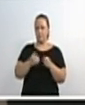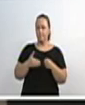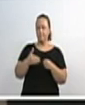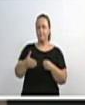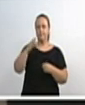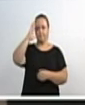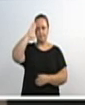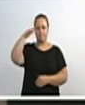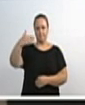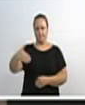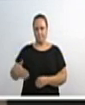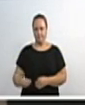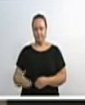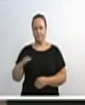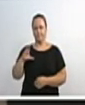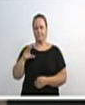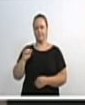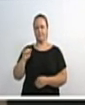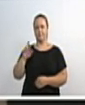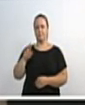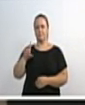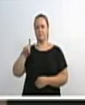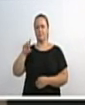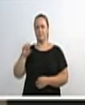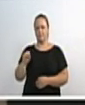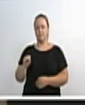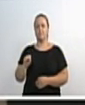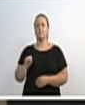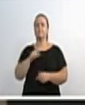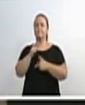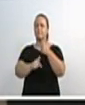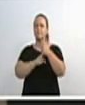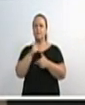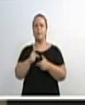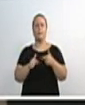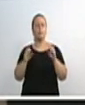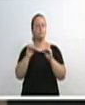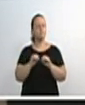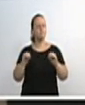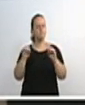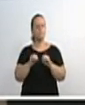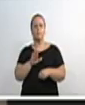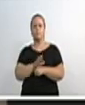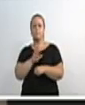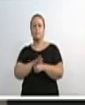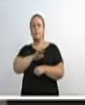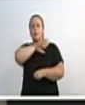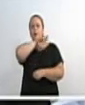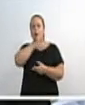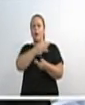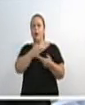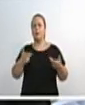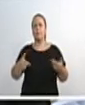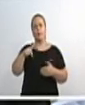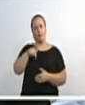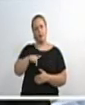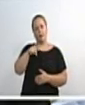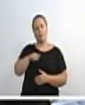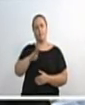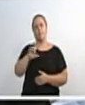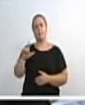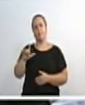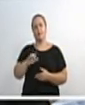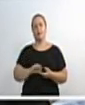aqui ao Carlos Magno Barroso de Araújo pelos excelentes trabalhos prestados à causa animal na nossa cidade. Obrigado. Muito bem,